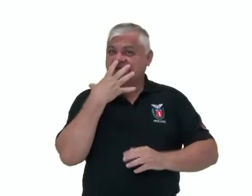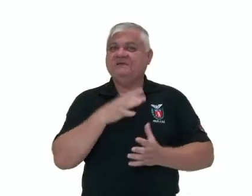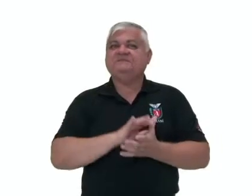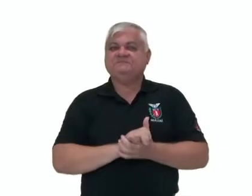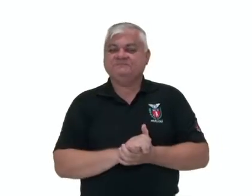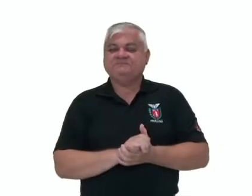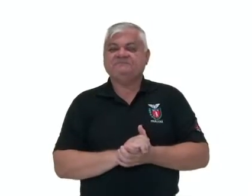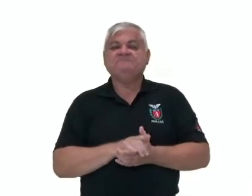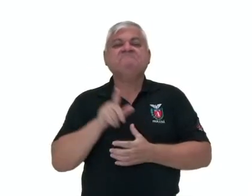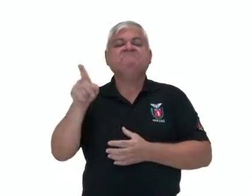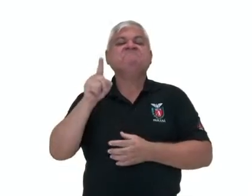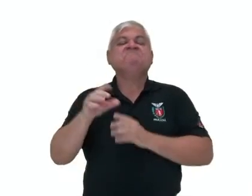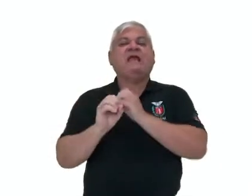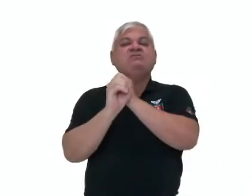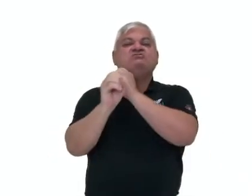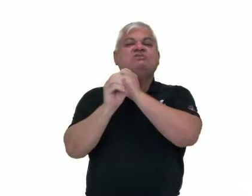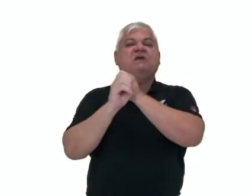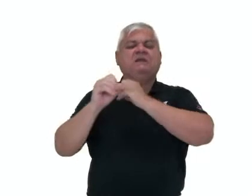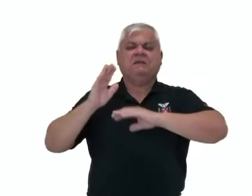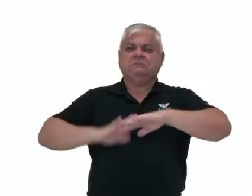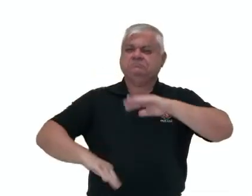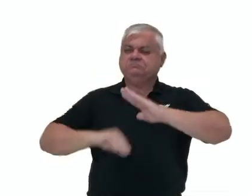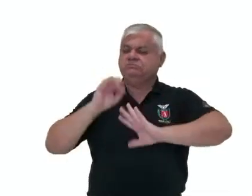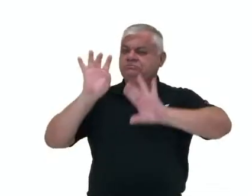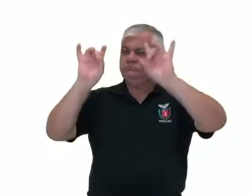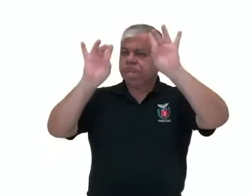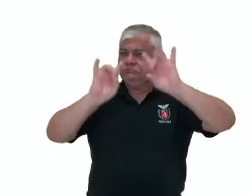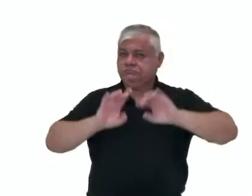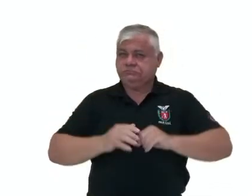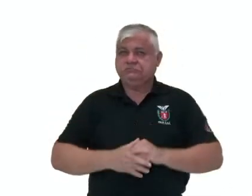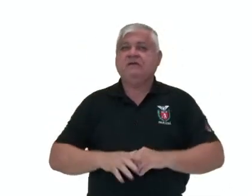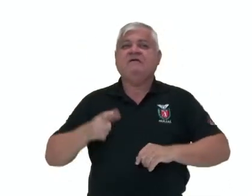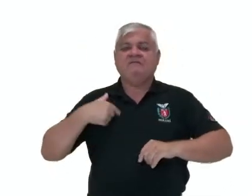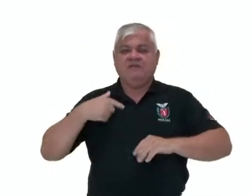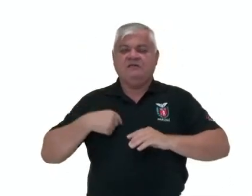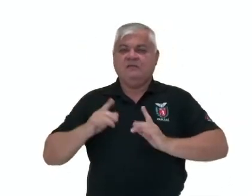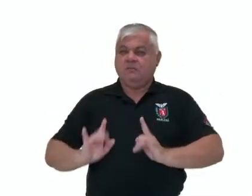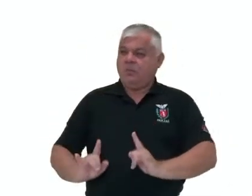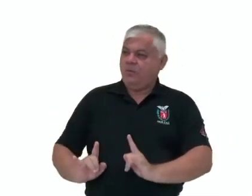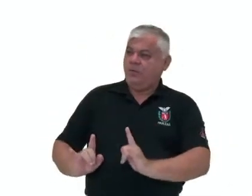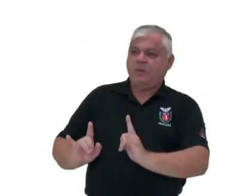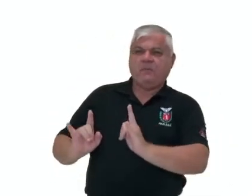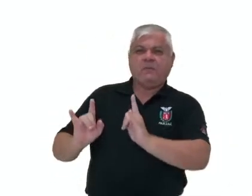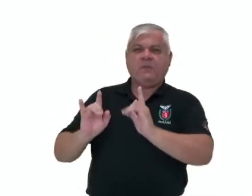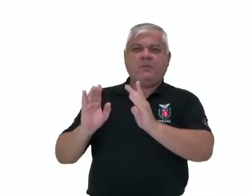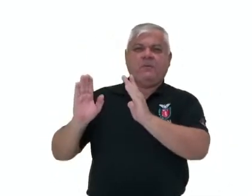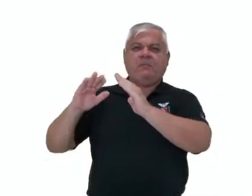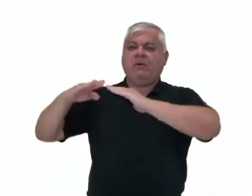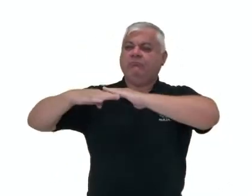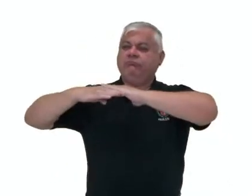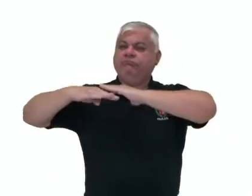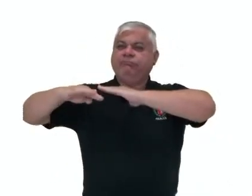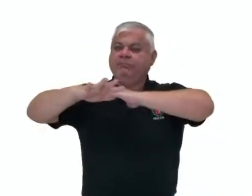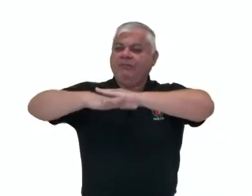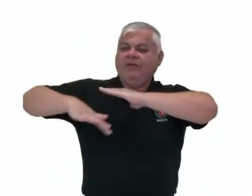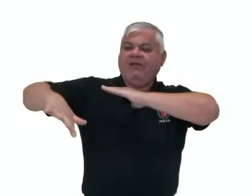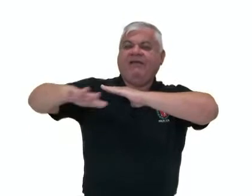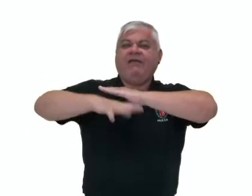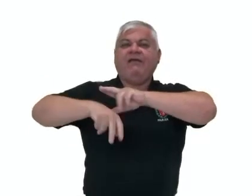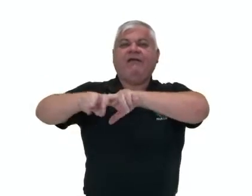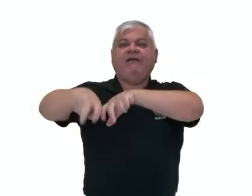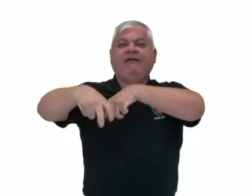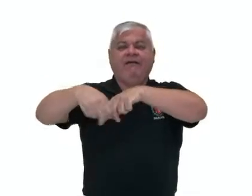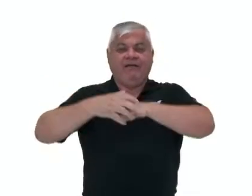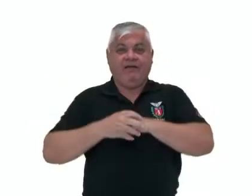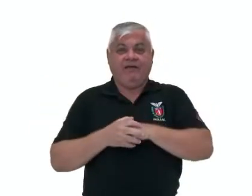uma engenharia sofisticada, faziam maquetes de prédios e terraços para agricultura. Cada